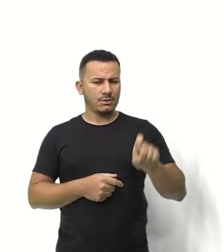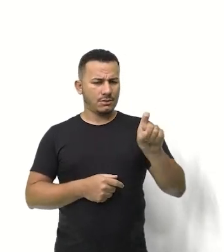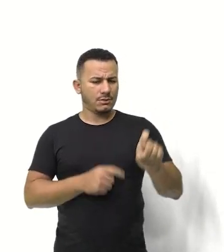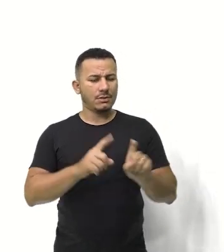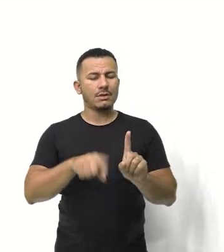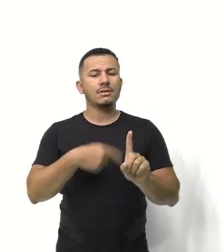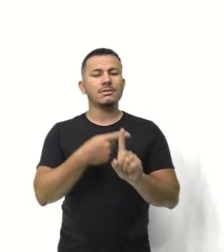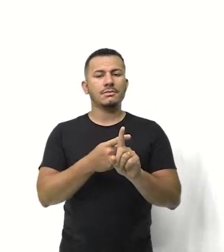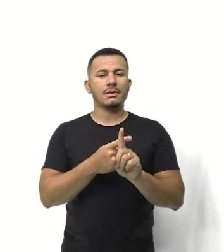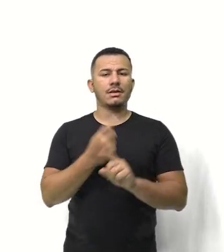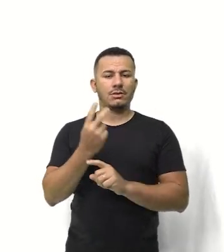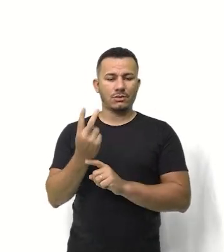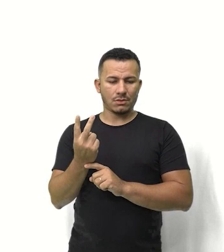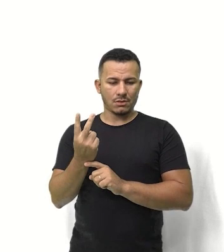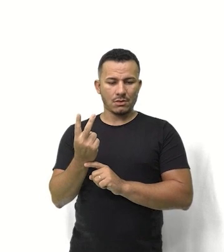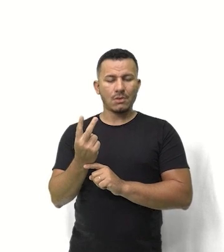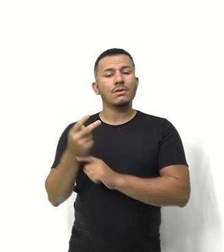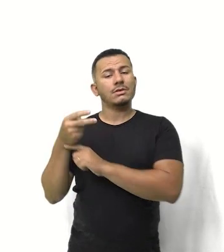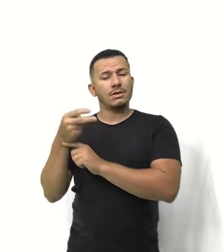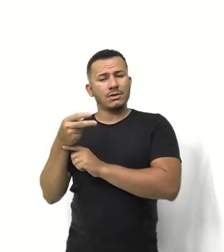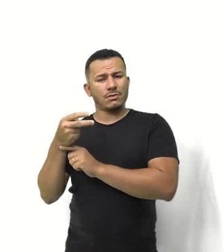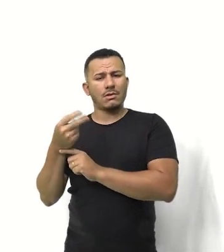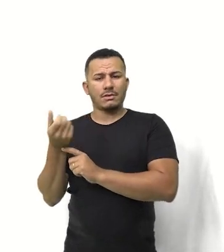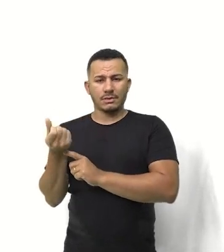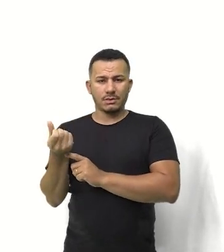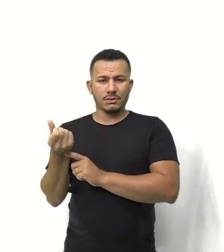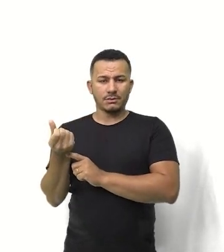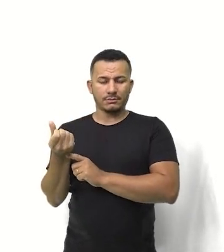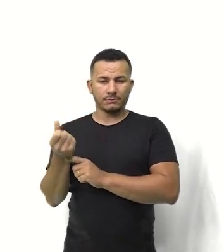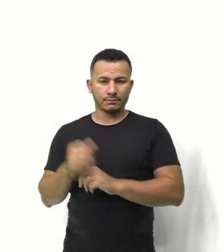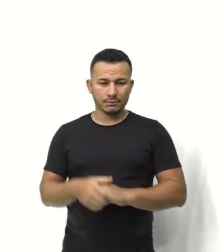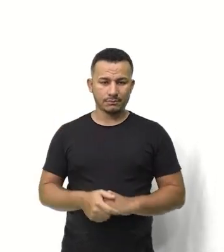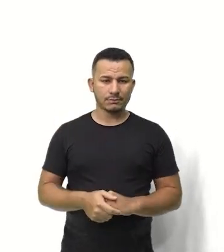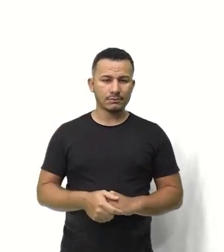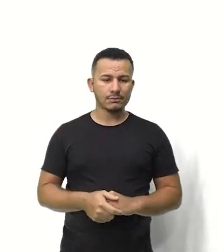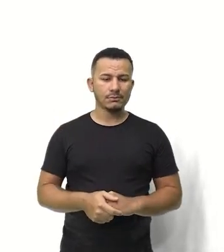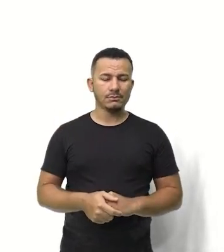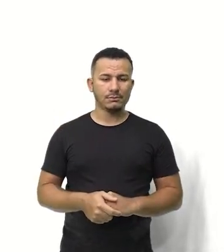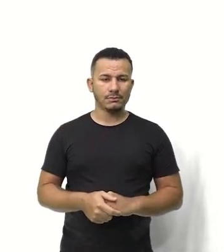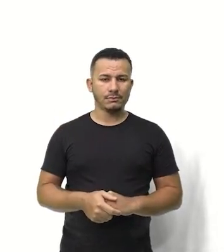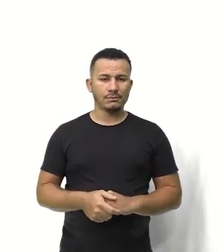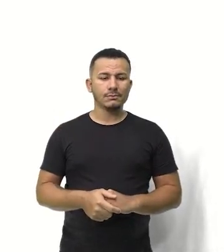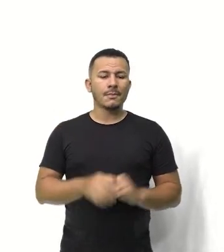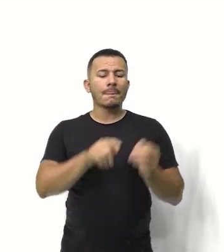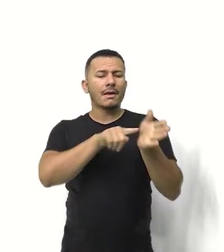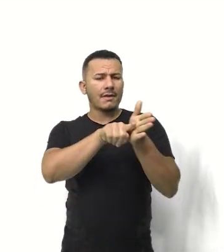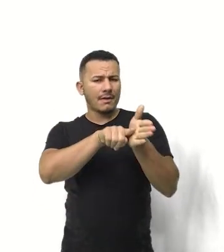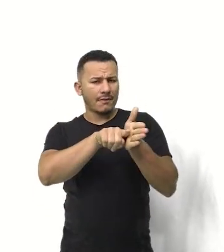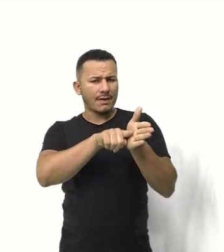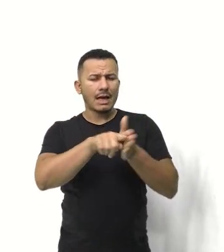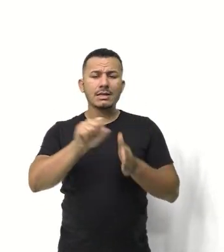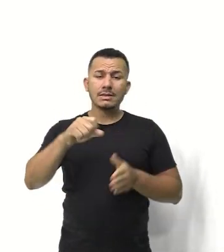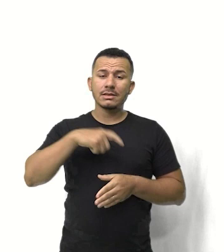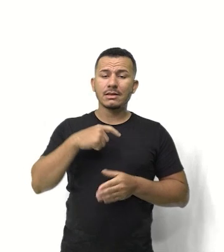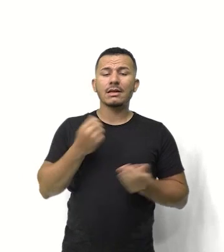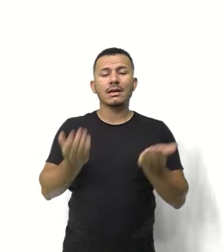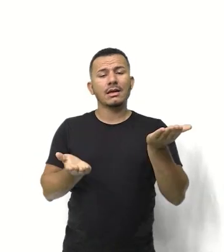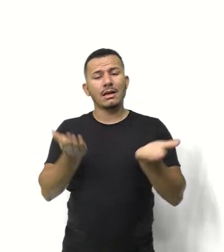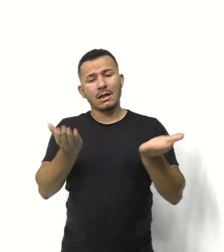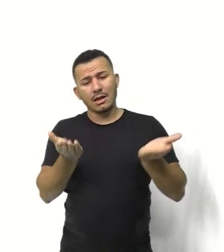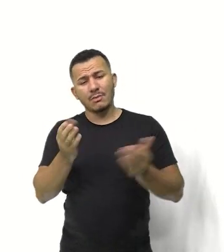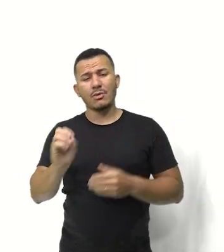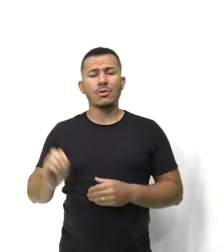x mais 2 igual a 6, certo? Vamos verificar se isso foi